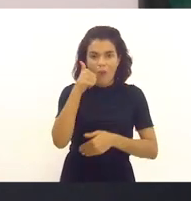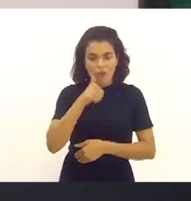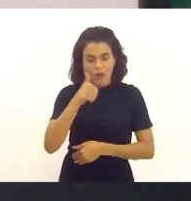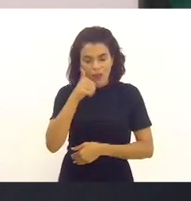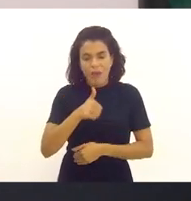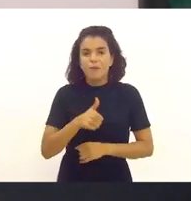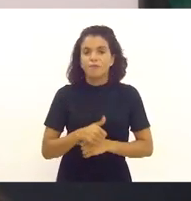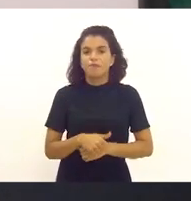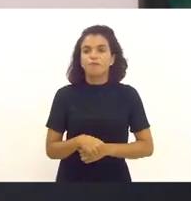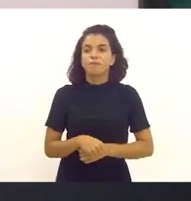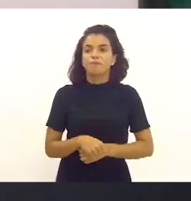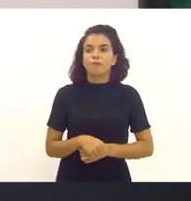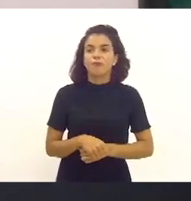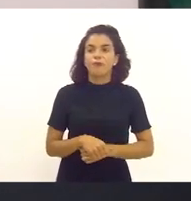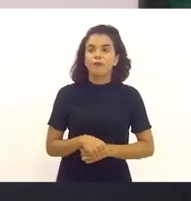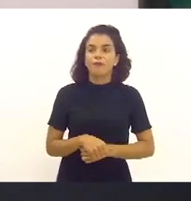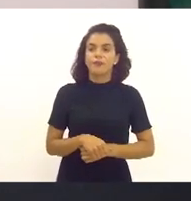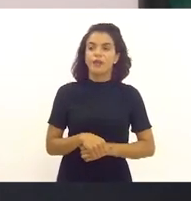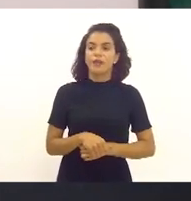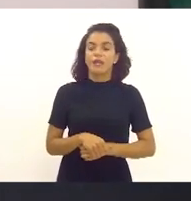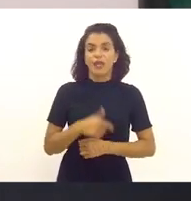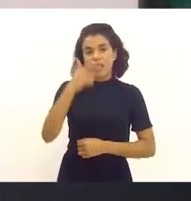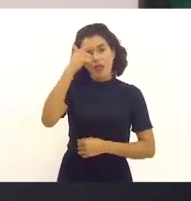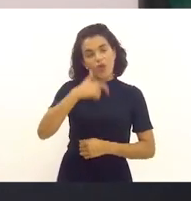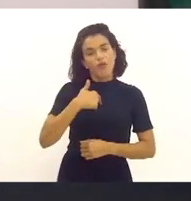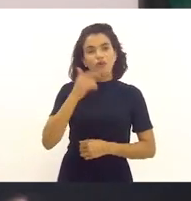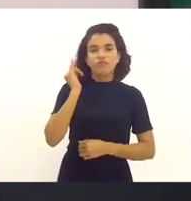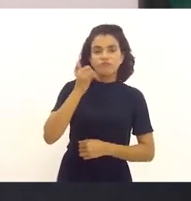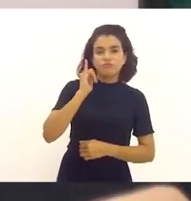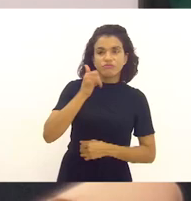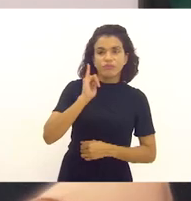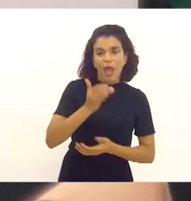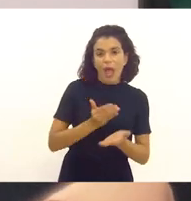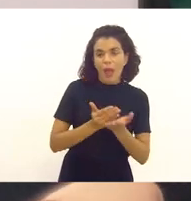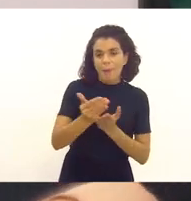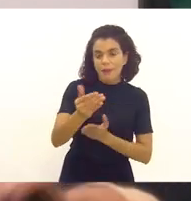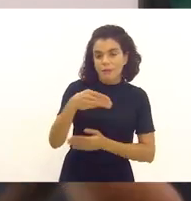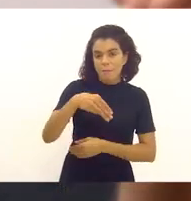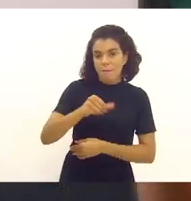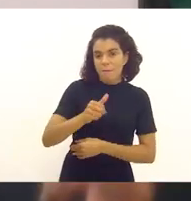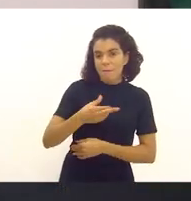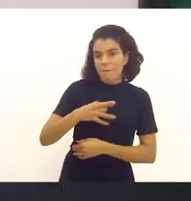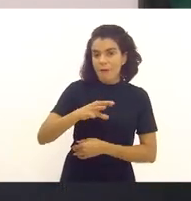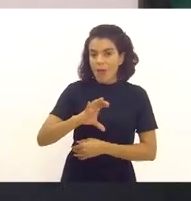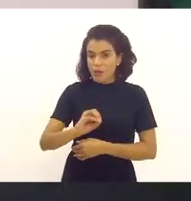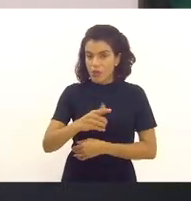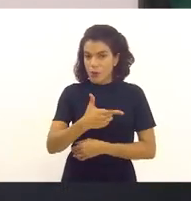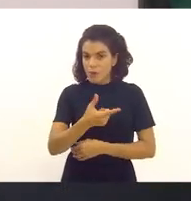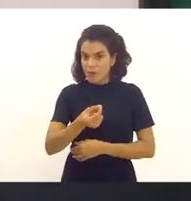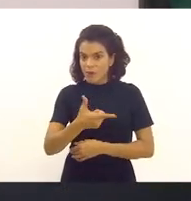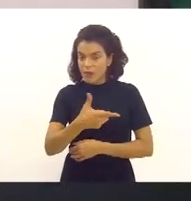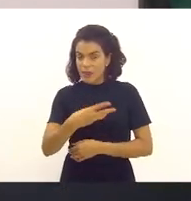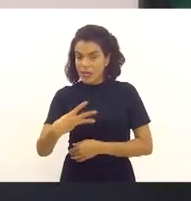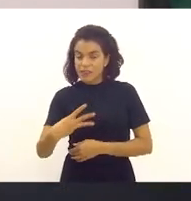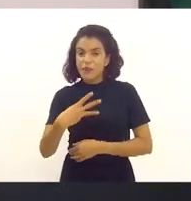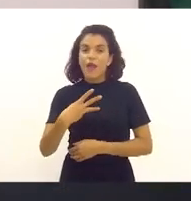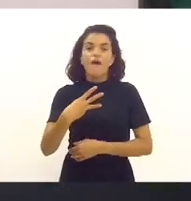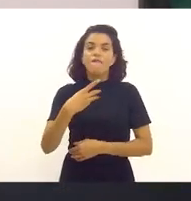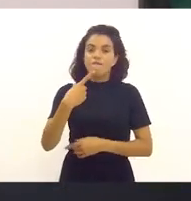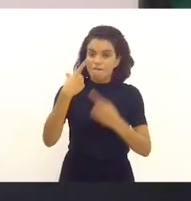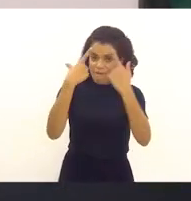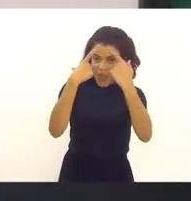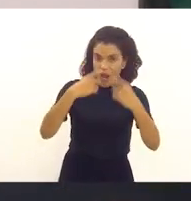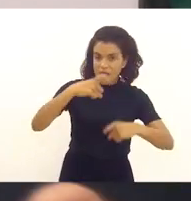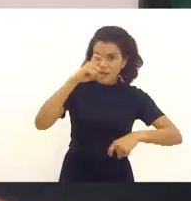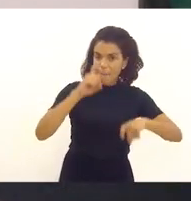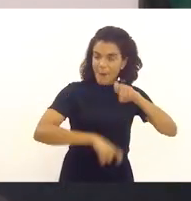foram ditos aqui né eu vou falar só os de a partir de março de 2023 violência sexual né